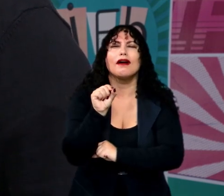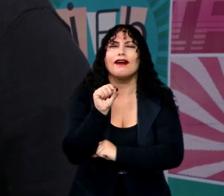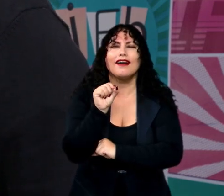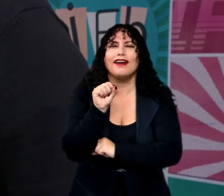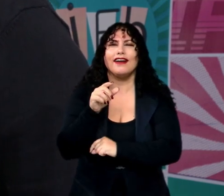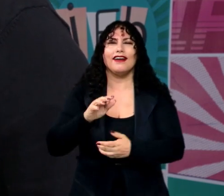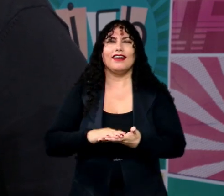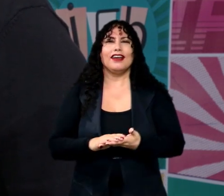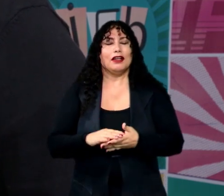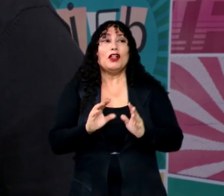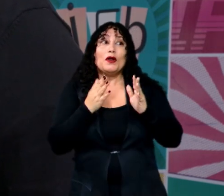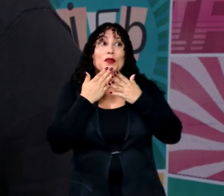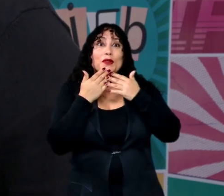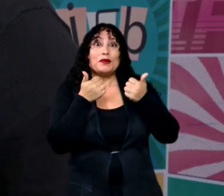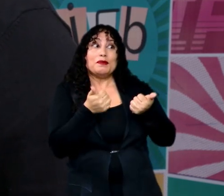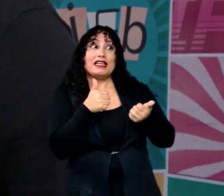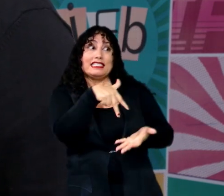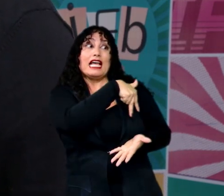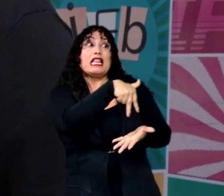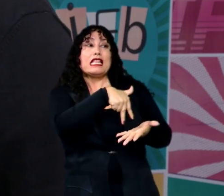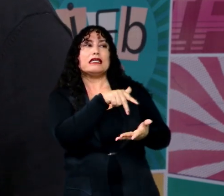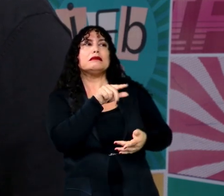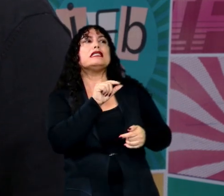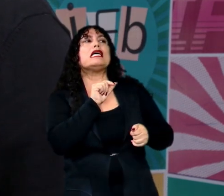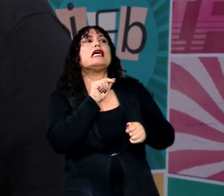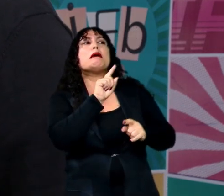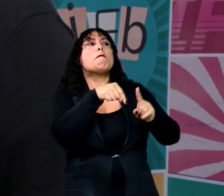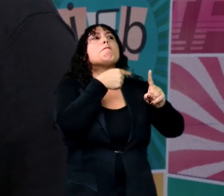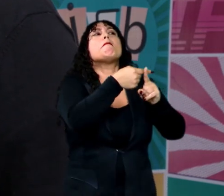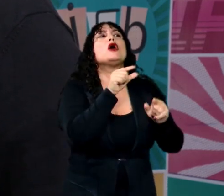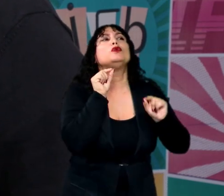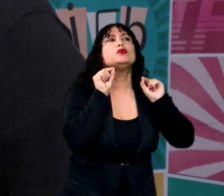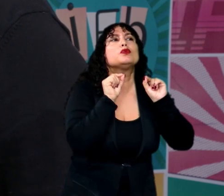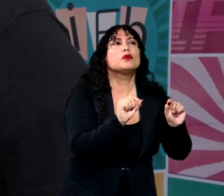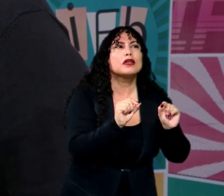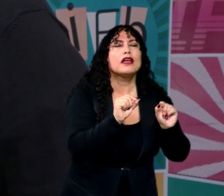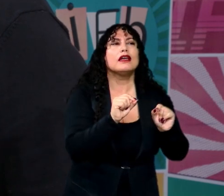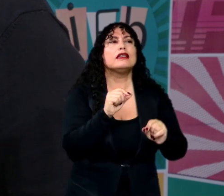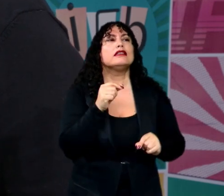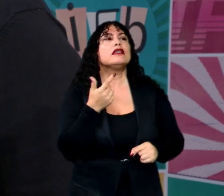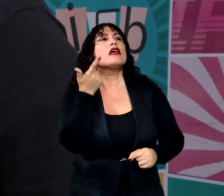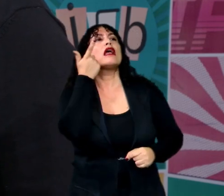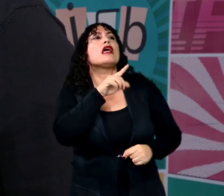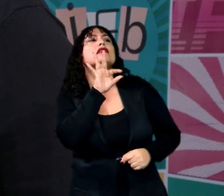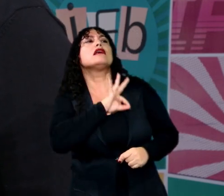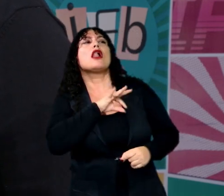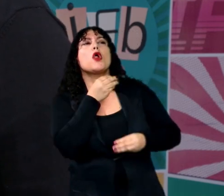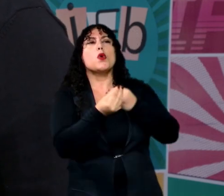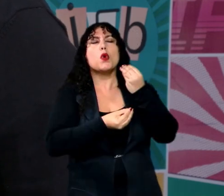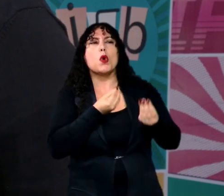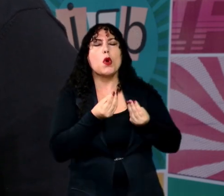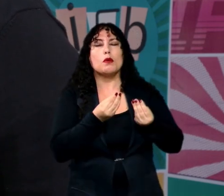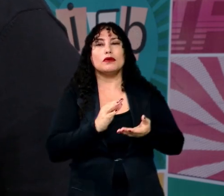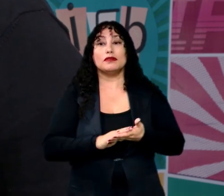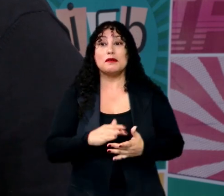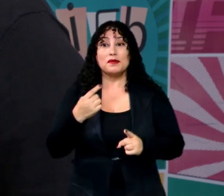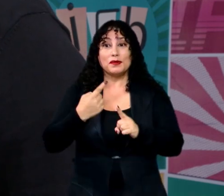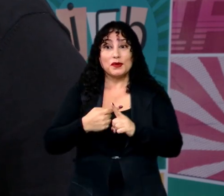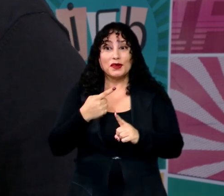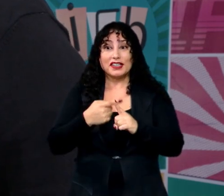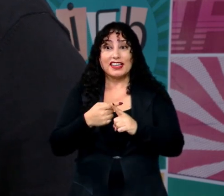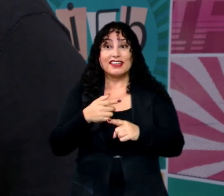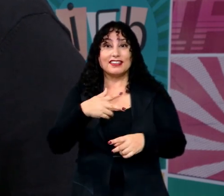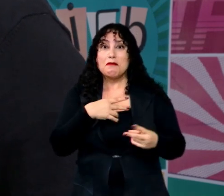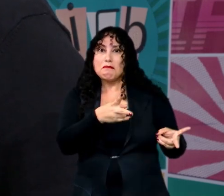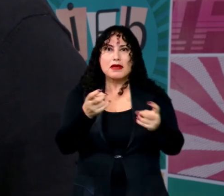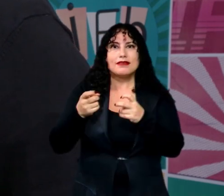Mas não, tudo bem, você dança, mas o que você trabalha com o quê? Né? Com o que você ganha a vida? Porque já se